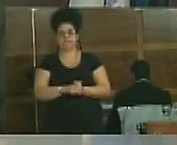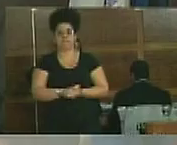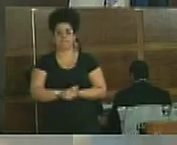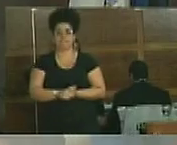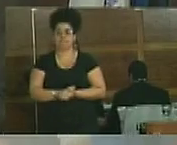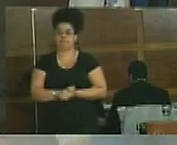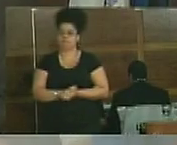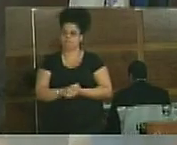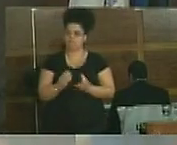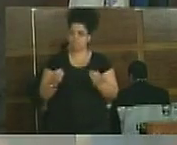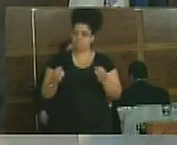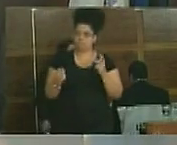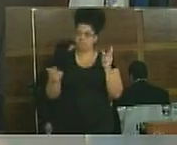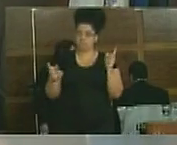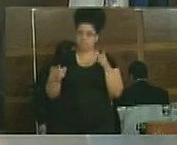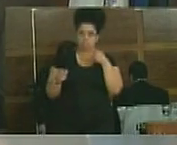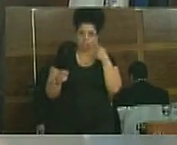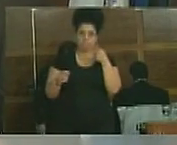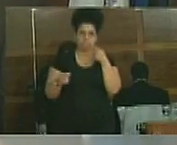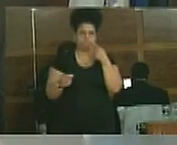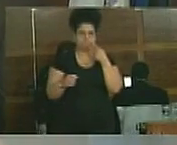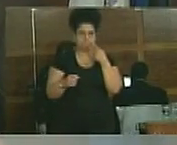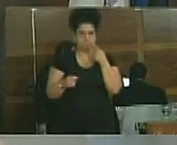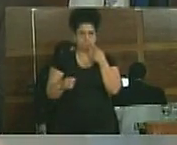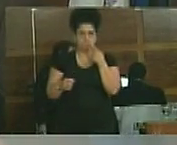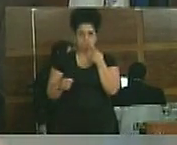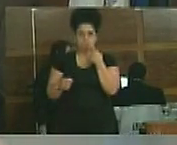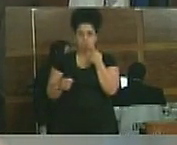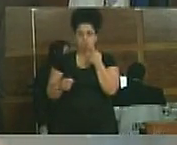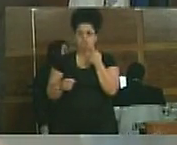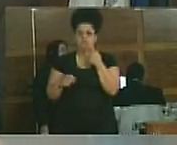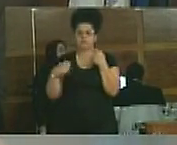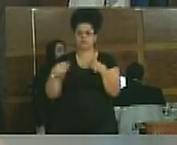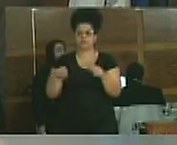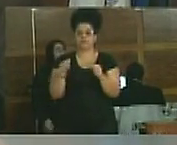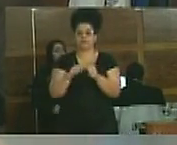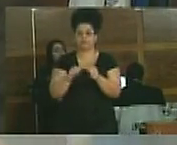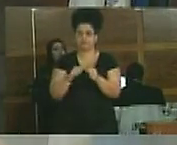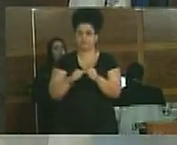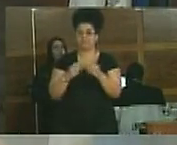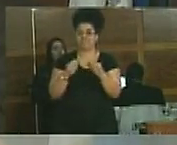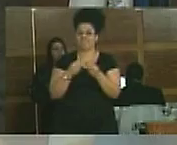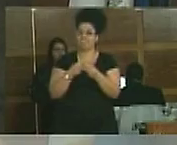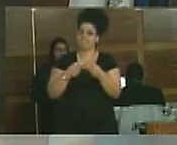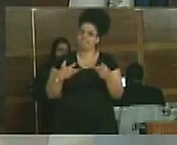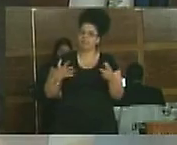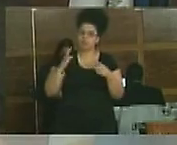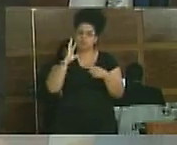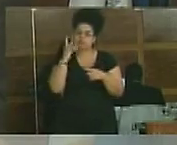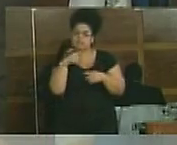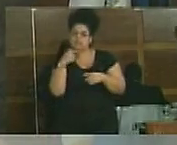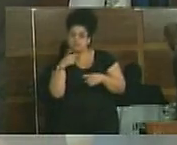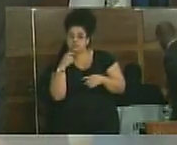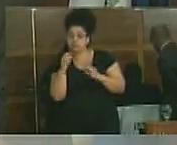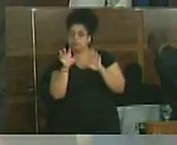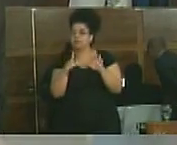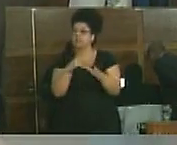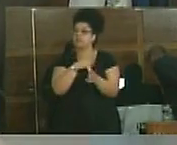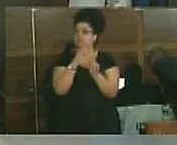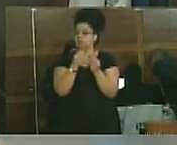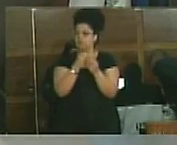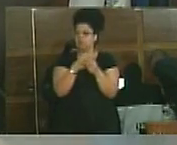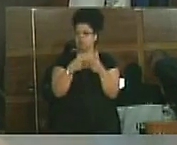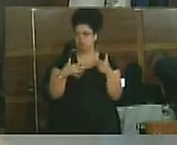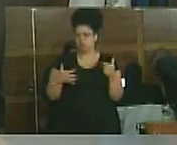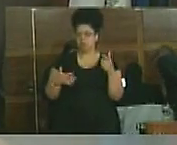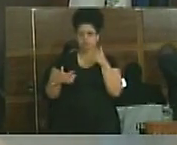muitos falam, que infelizmente tem muita coisa para ser feito, não conseguimos resolver tudo, mas tem bastante coisa também